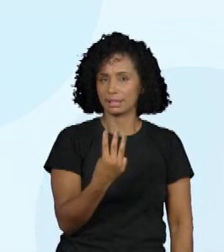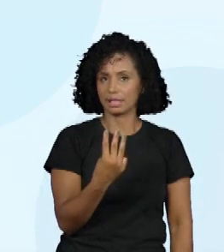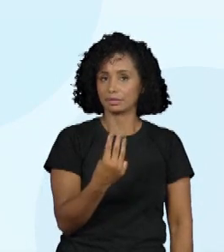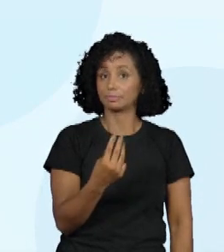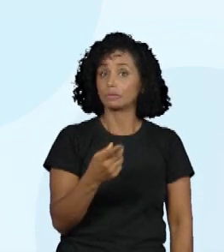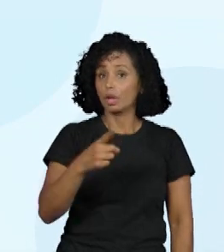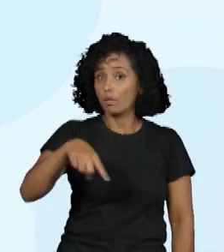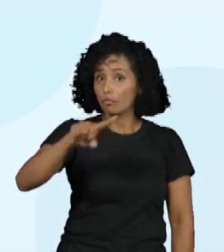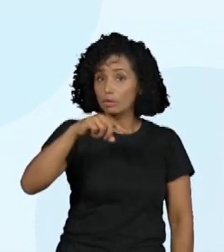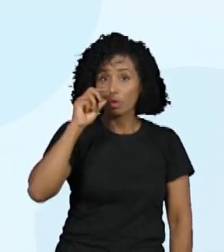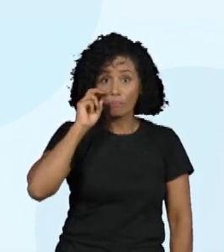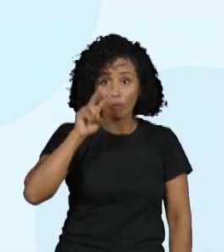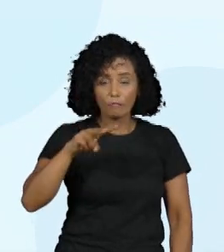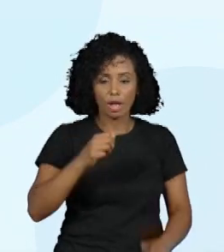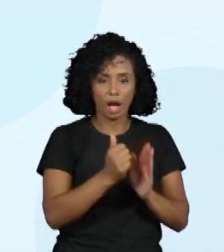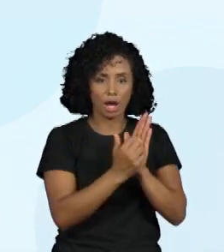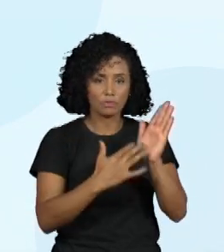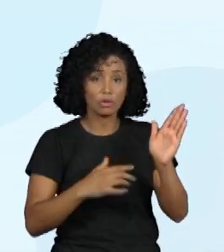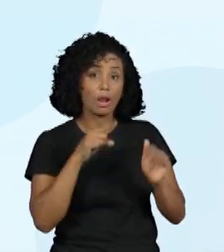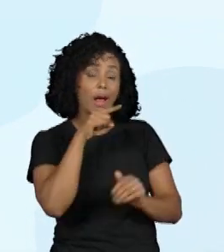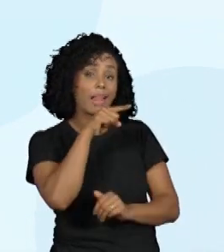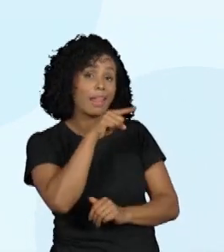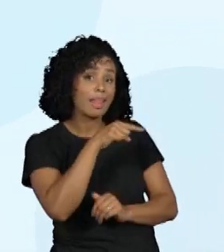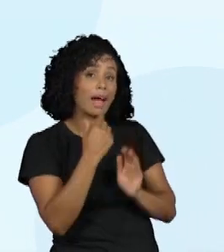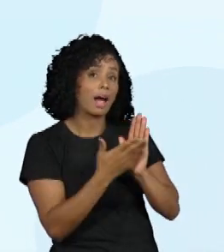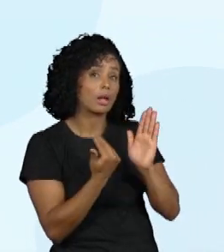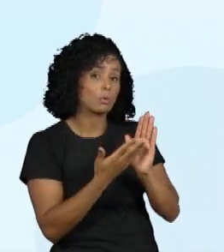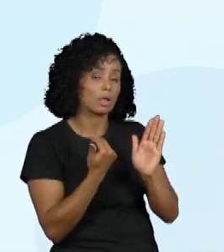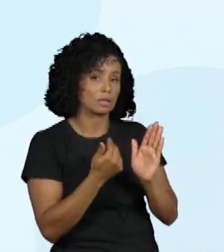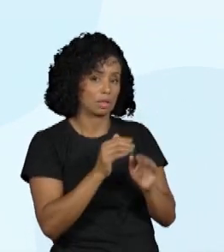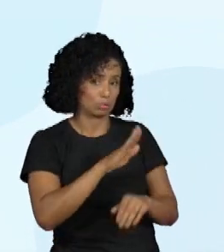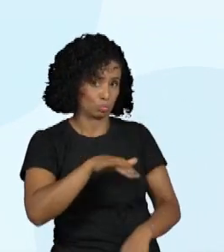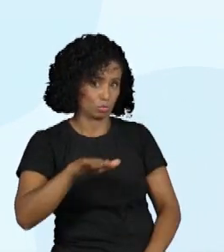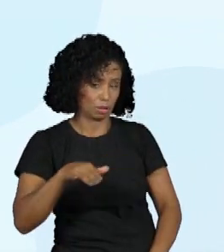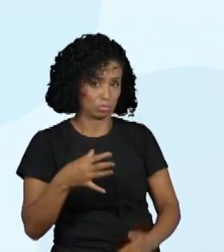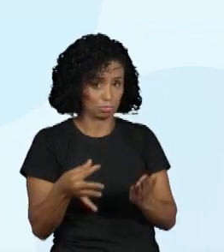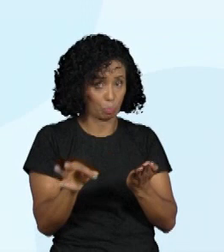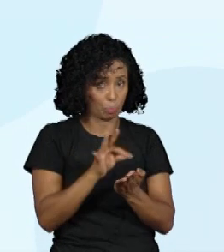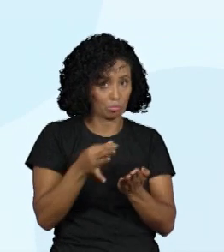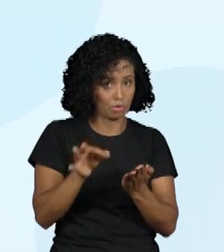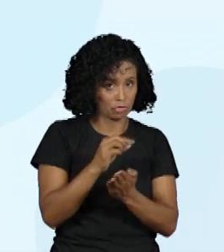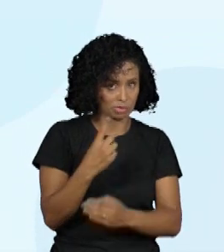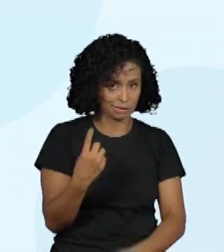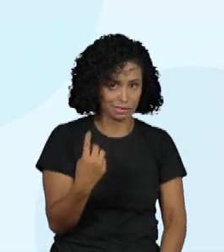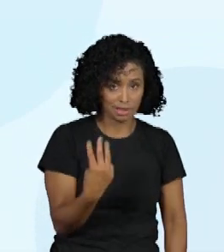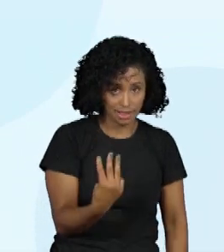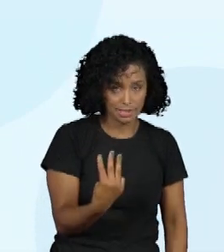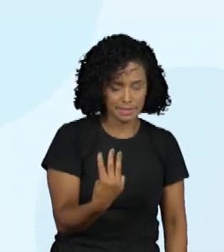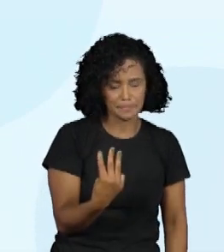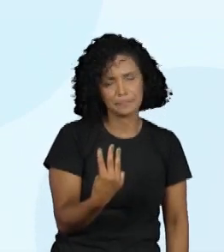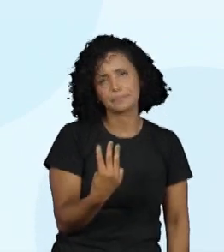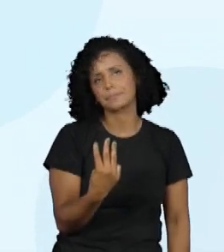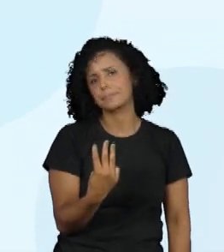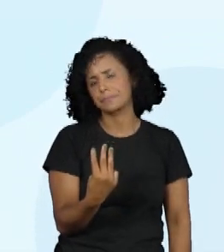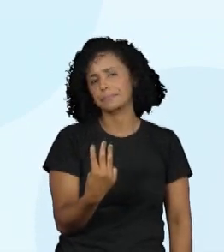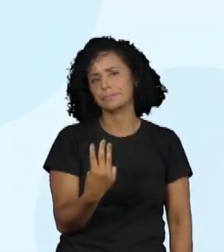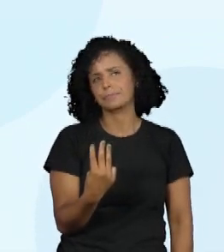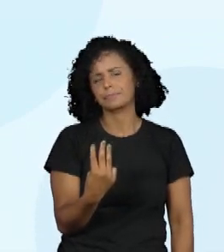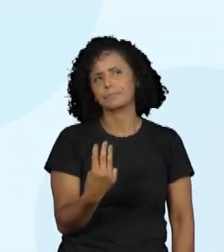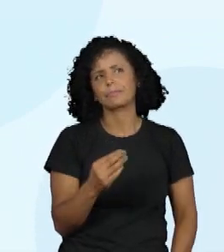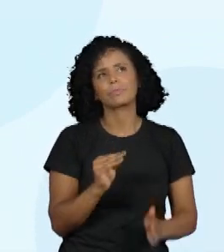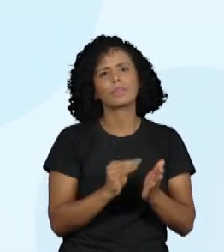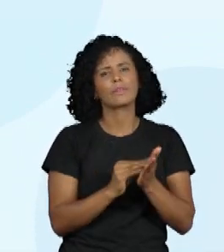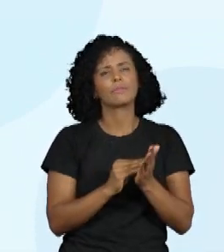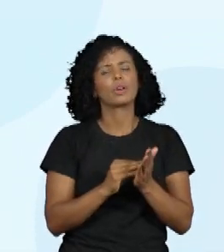no material do aluno, no caderno do aluno, na página 13, tá bom? E aí nós temos que fazer